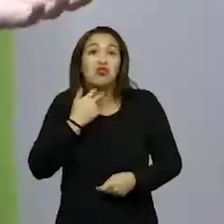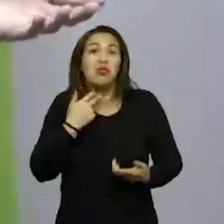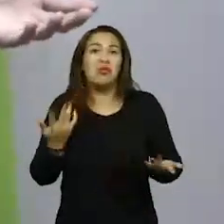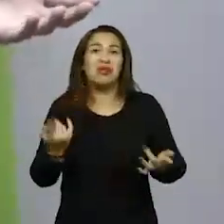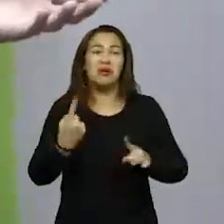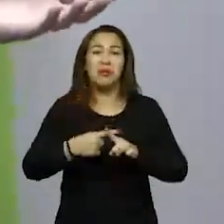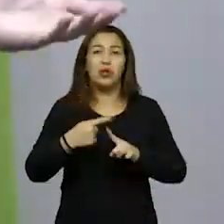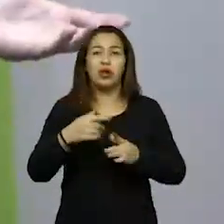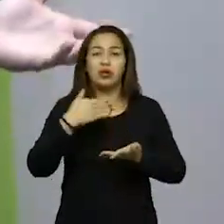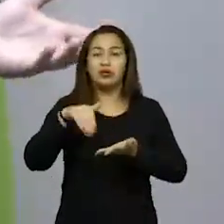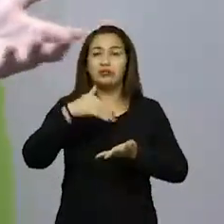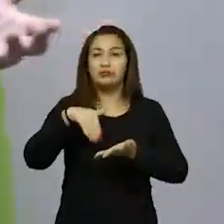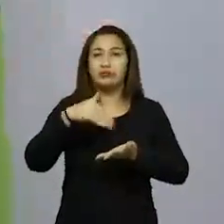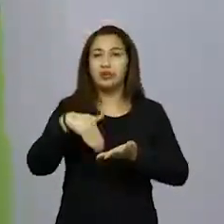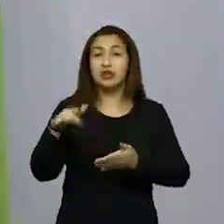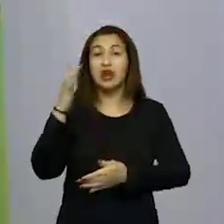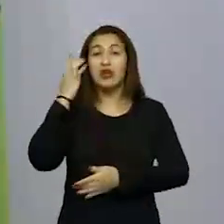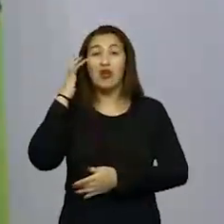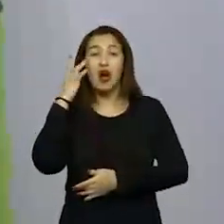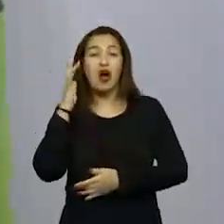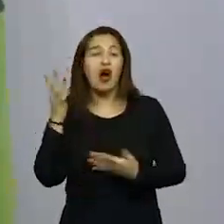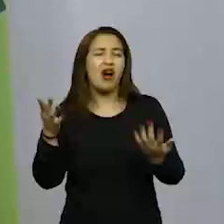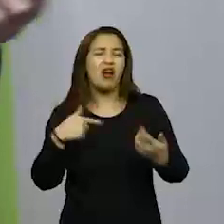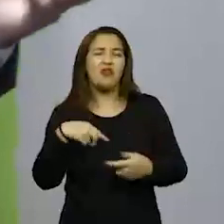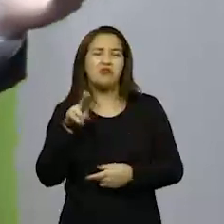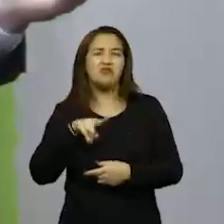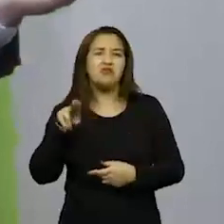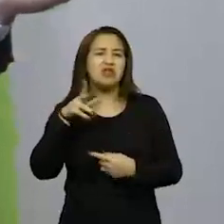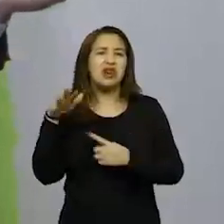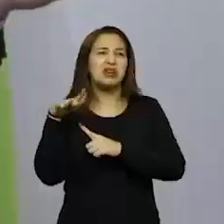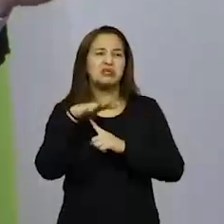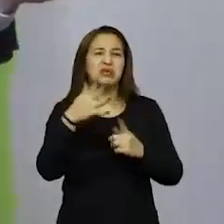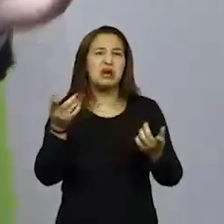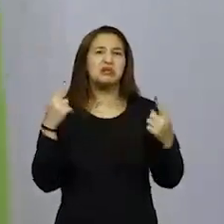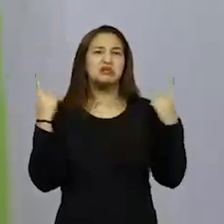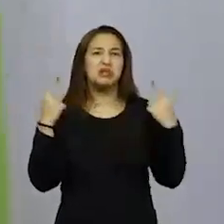um secretário achou por bem usar uma ambulância para participar de um